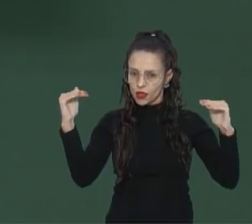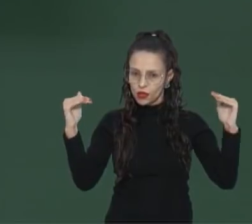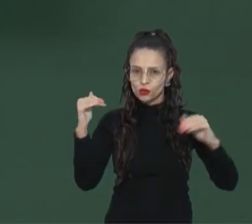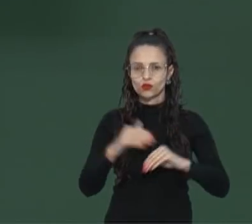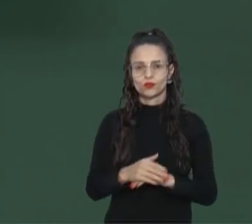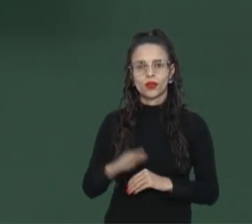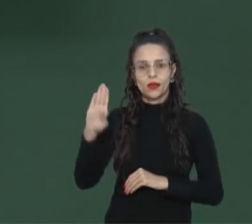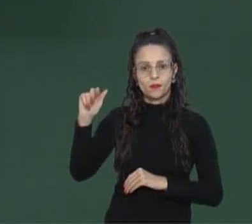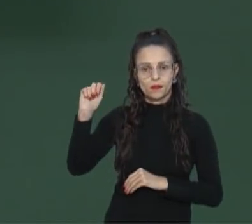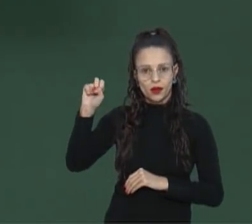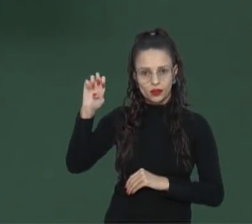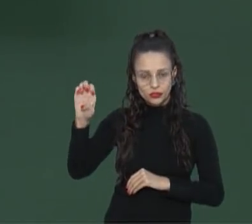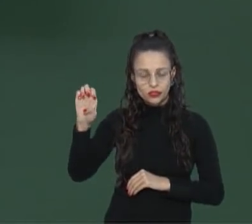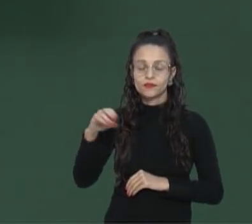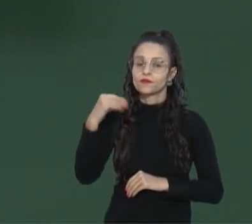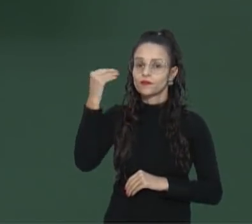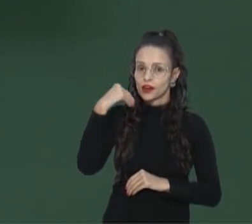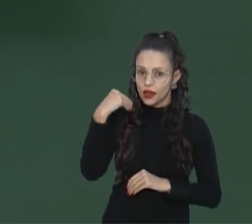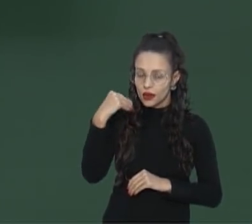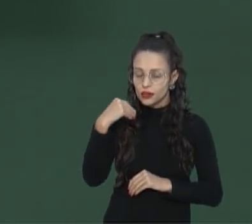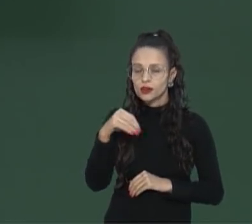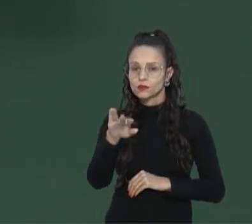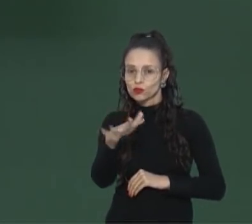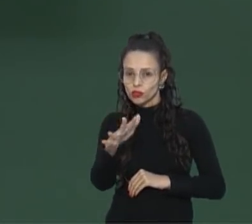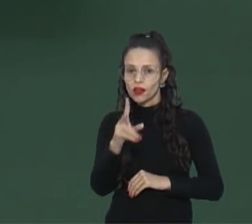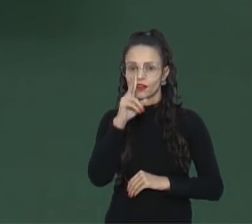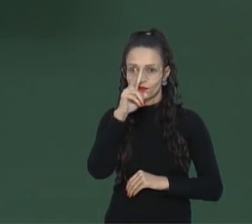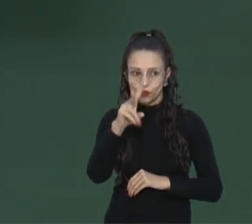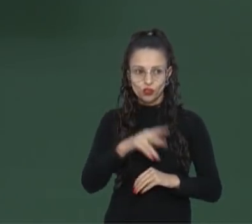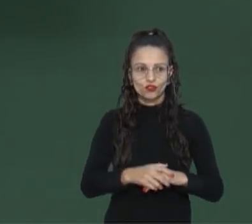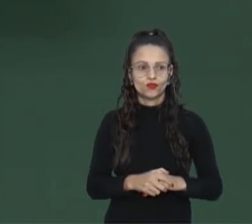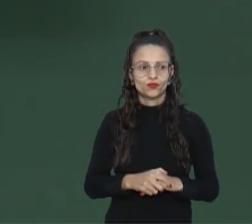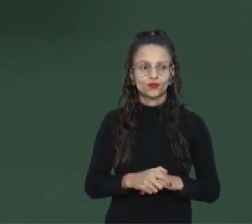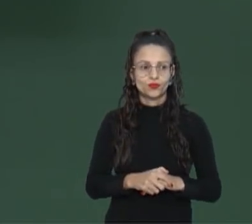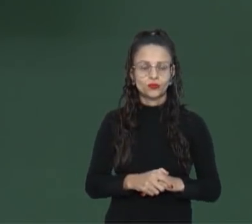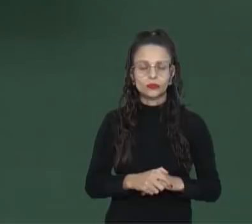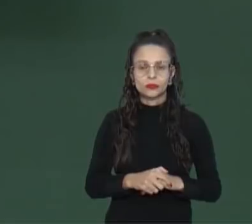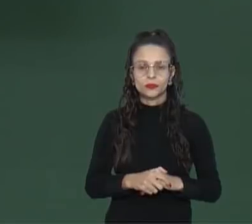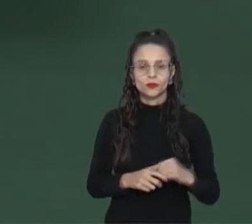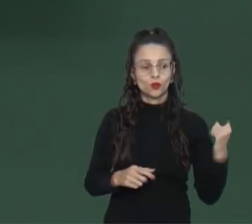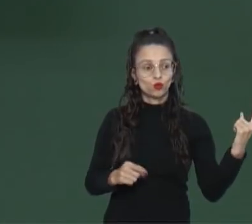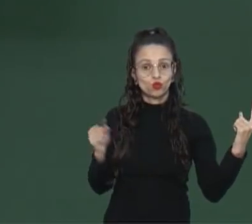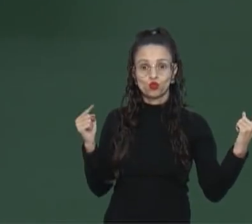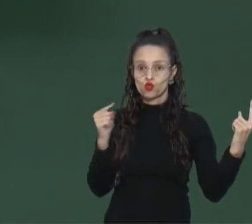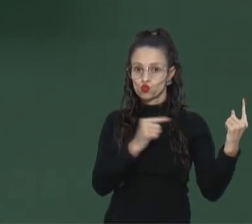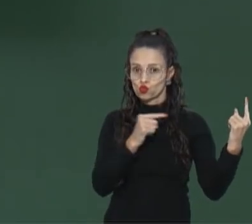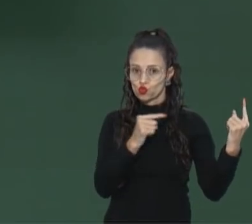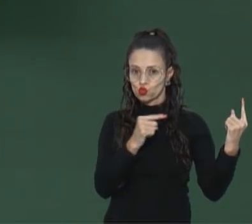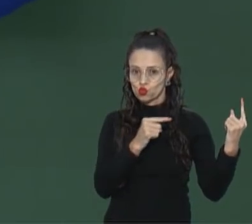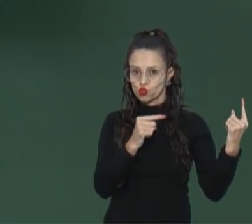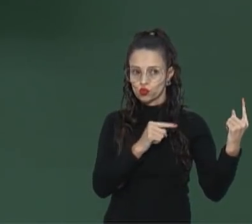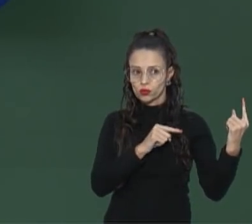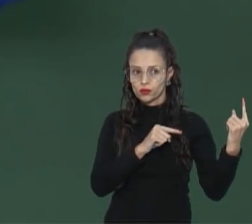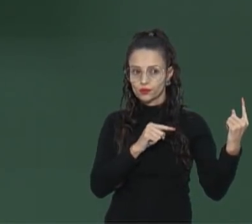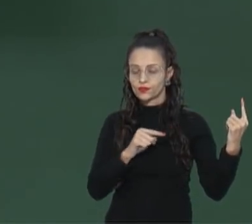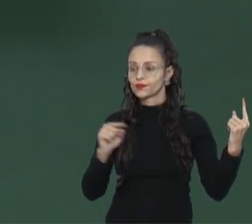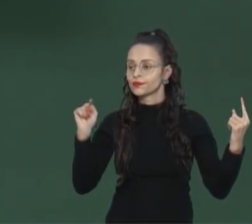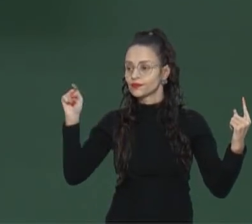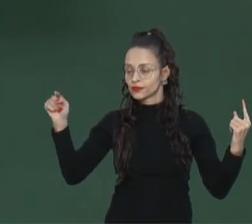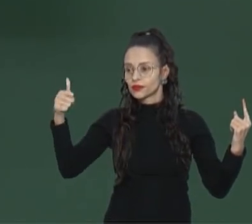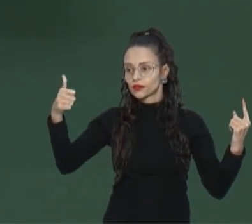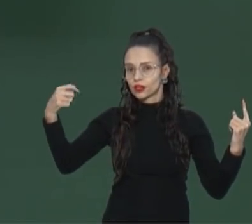Base fraca, base moderada, base forte. Mais próximo do 1, mais próximo